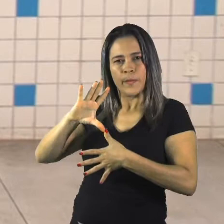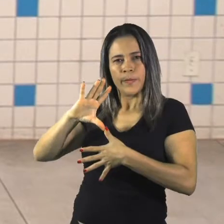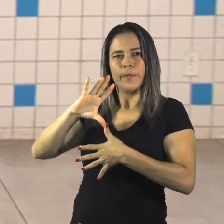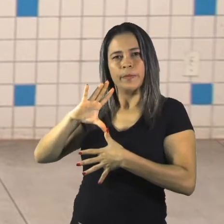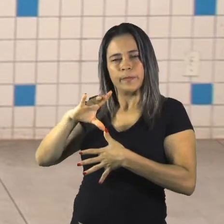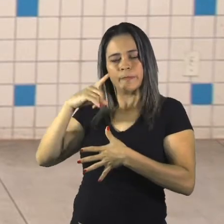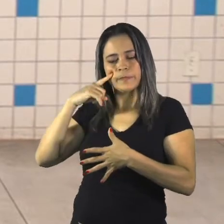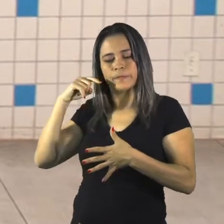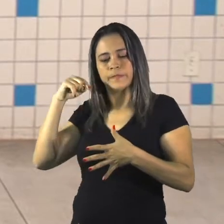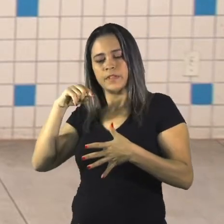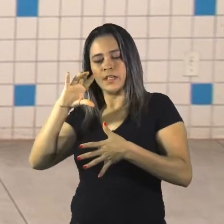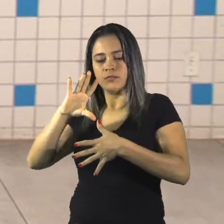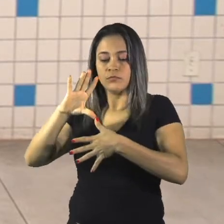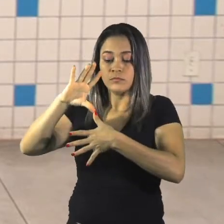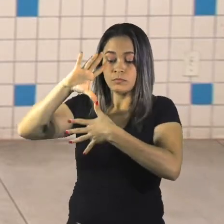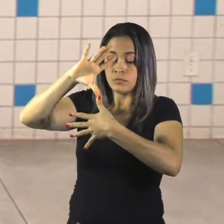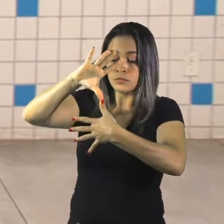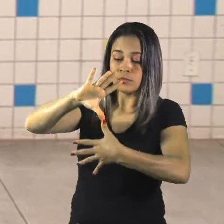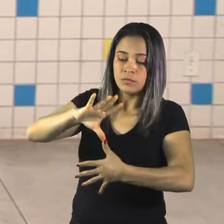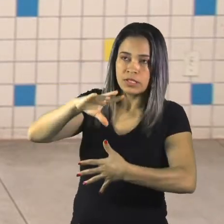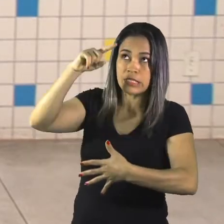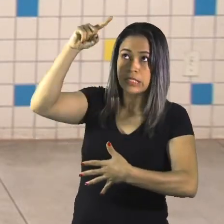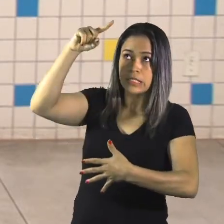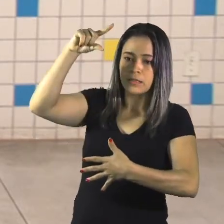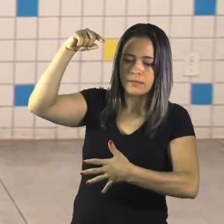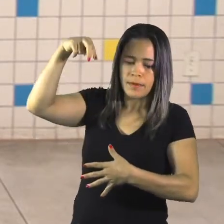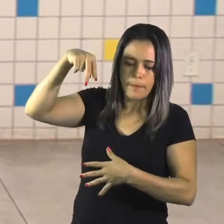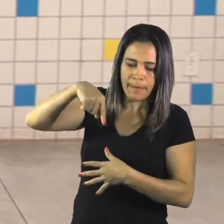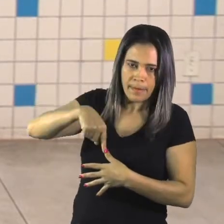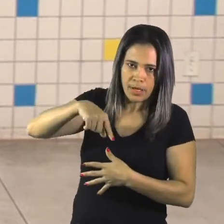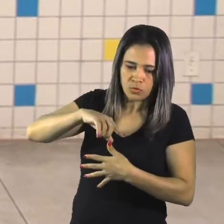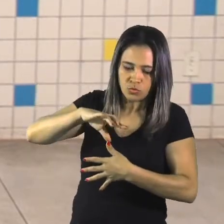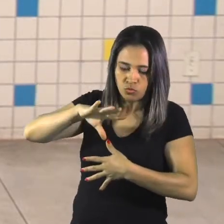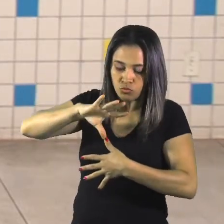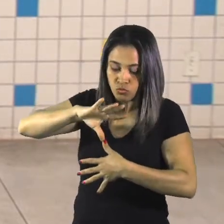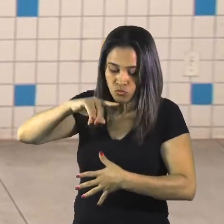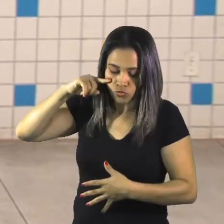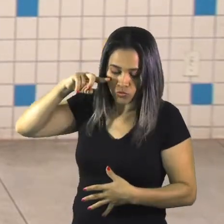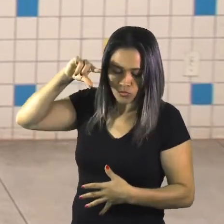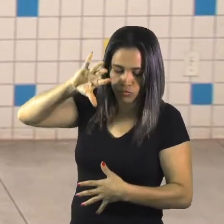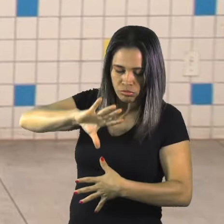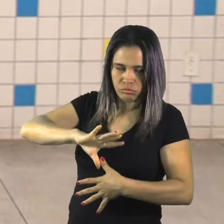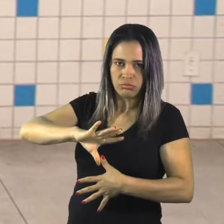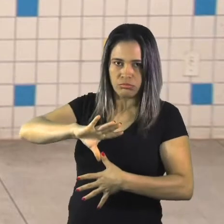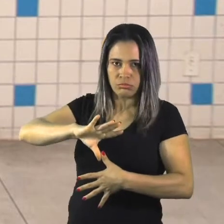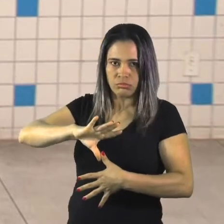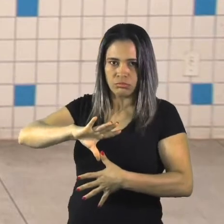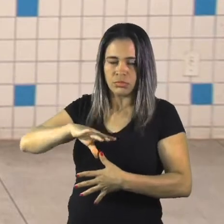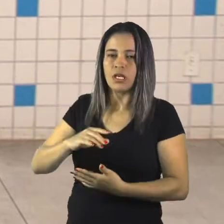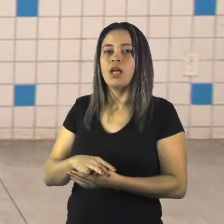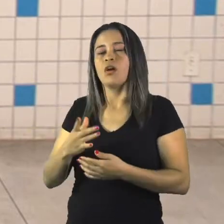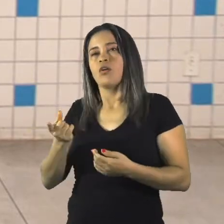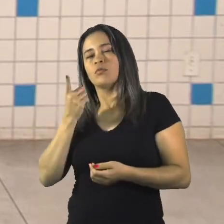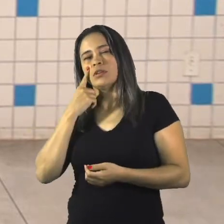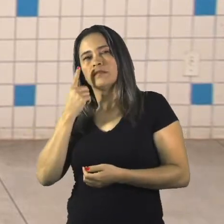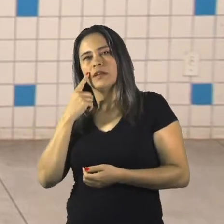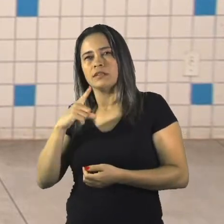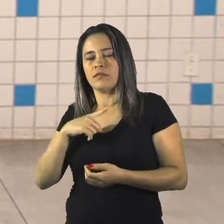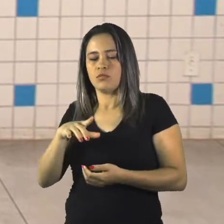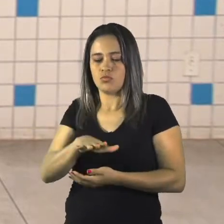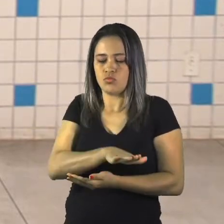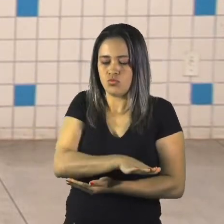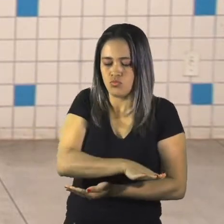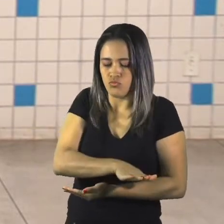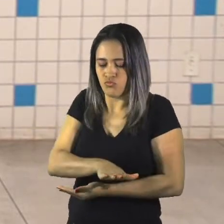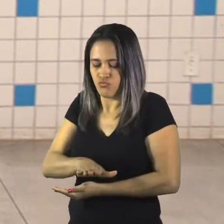estivesse olhando ele de cima para baixo. É como se ele estivesse num ponto plano e a